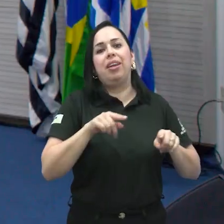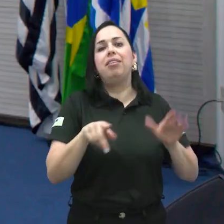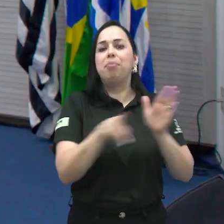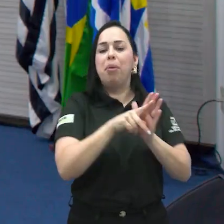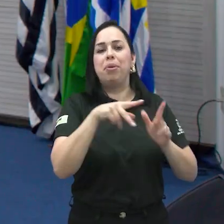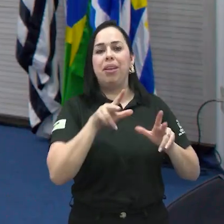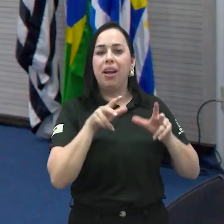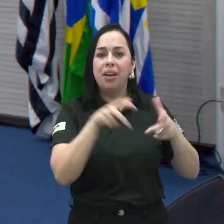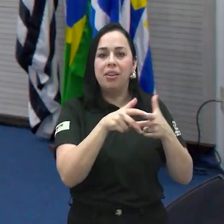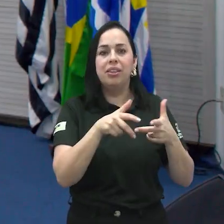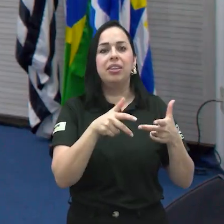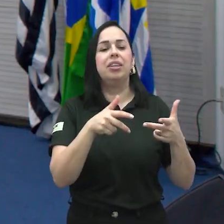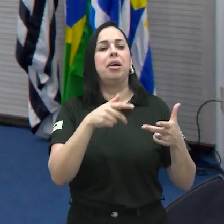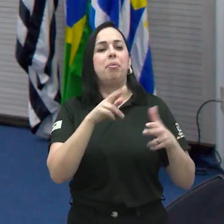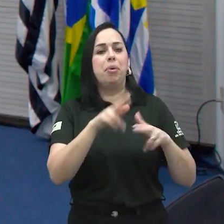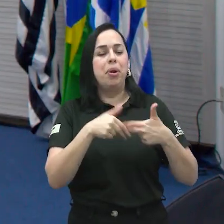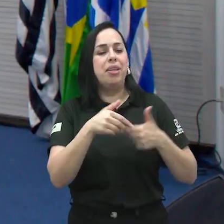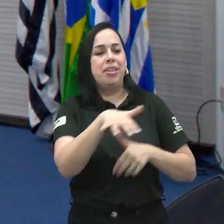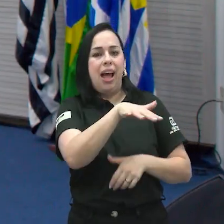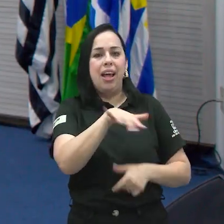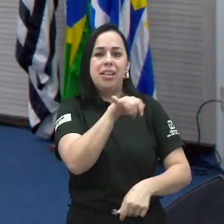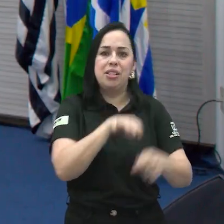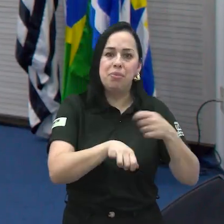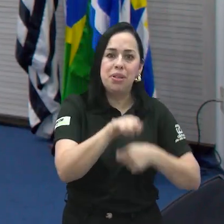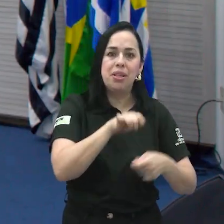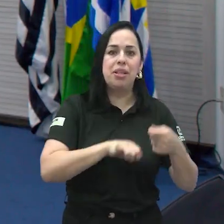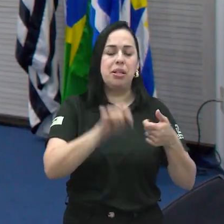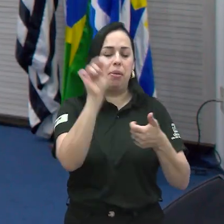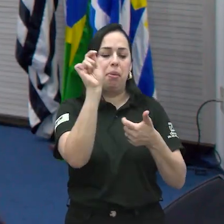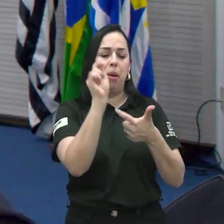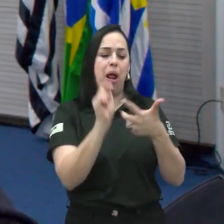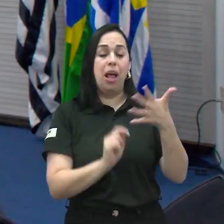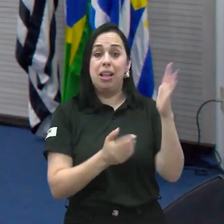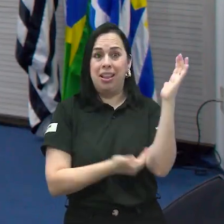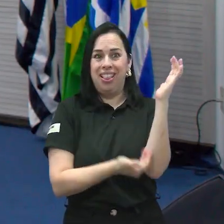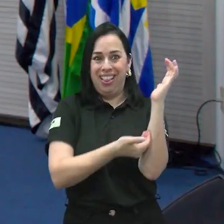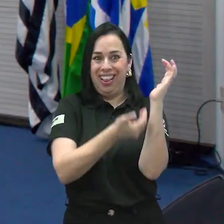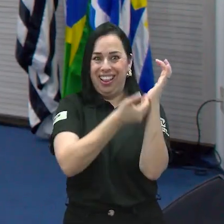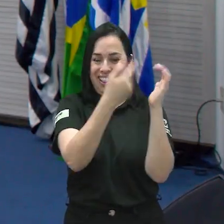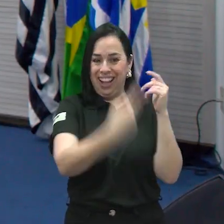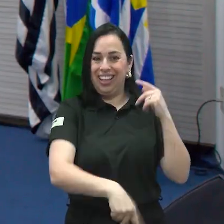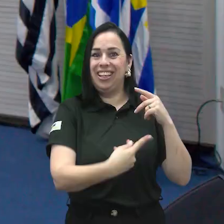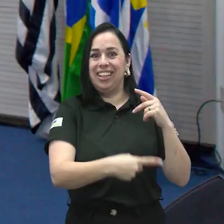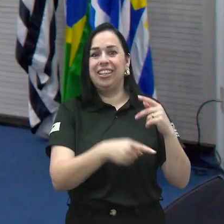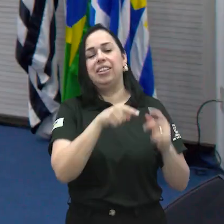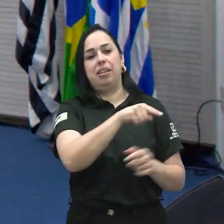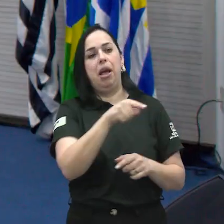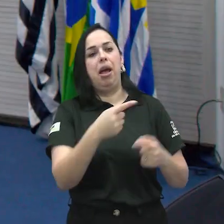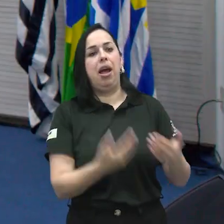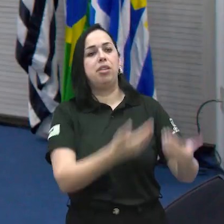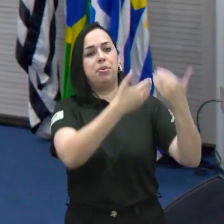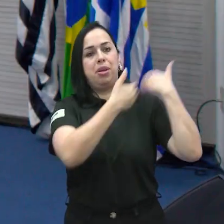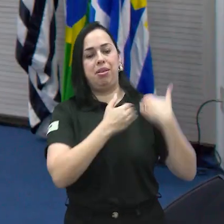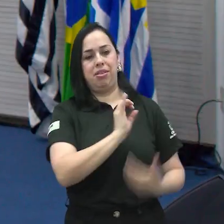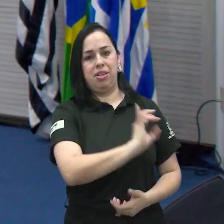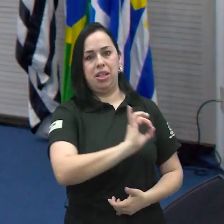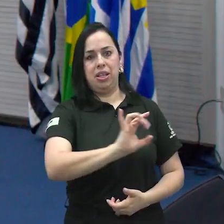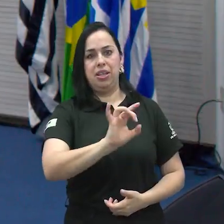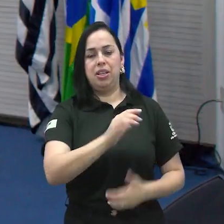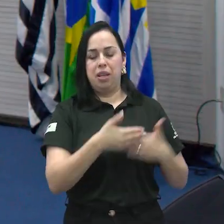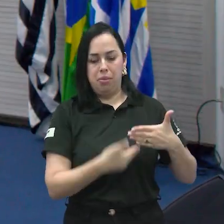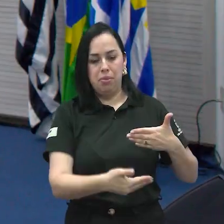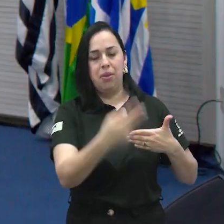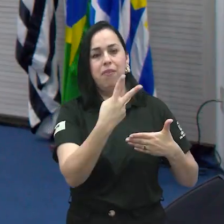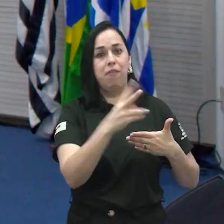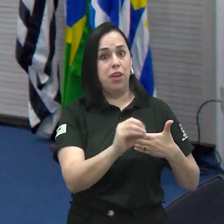servidores efetivos. Então o legado do trabalho, da administração, de toda a parte burocrática da Câmara Municipal se deve aos servidores